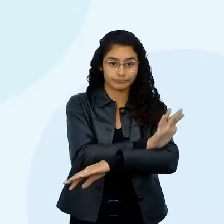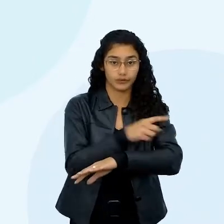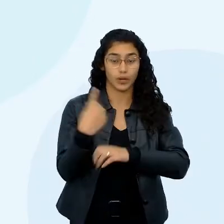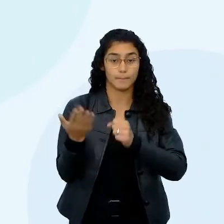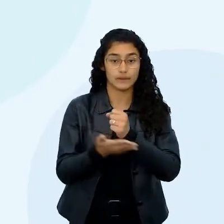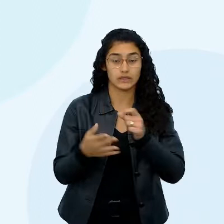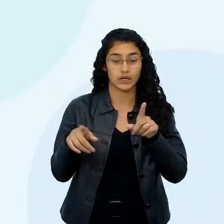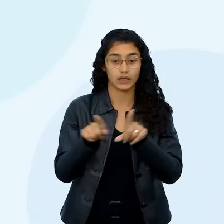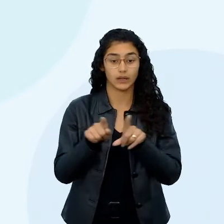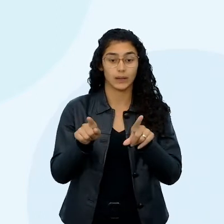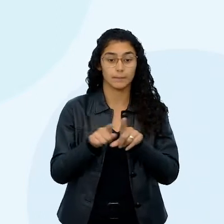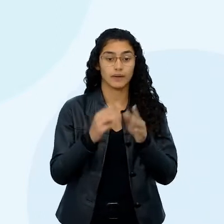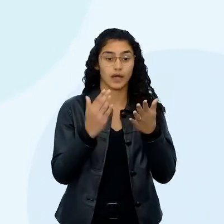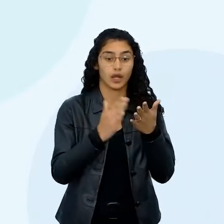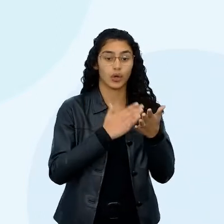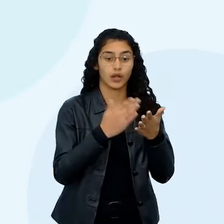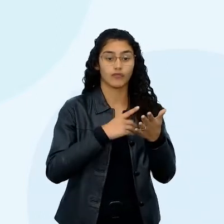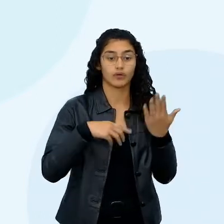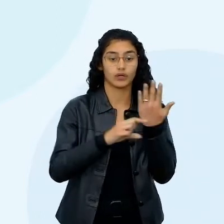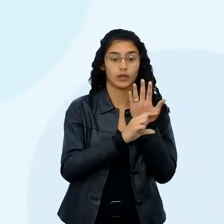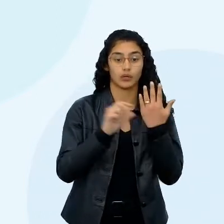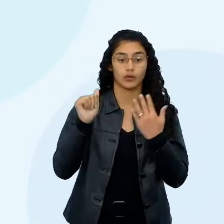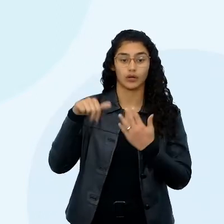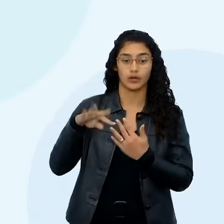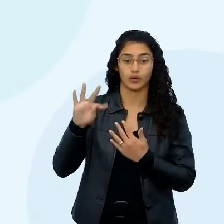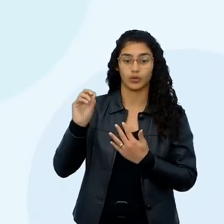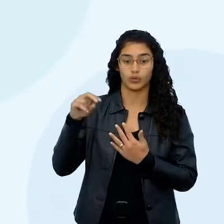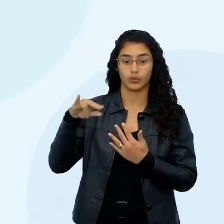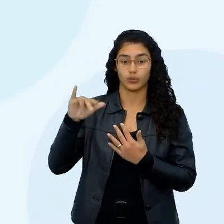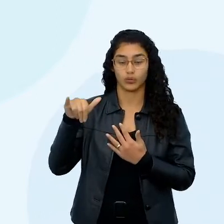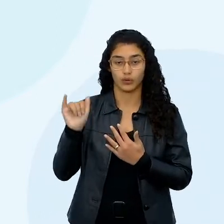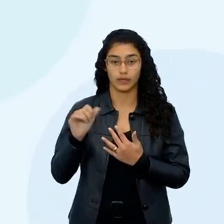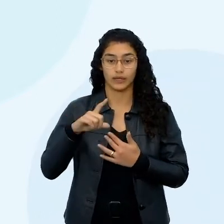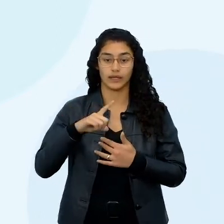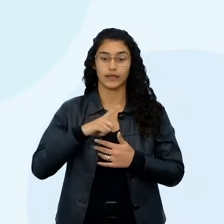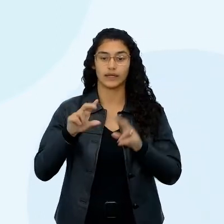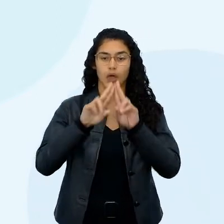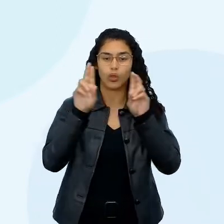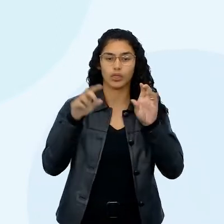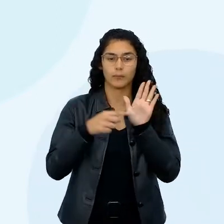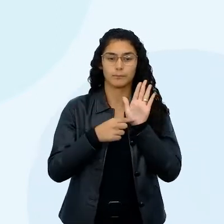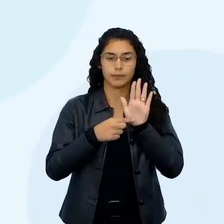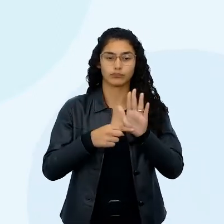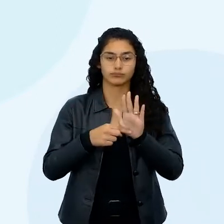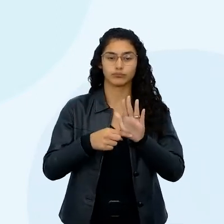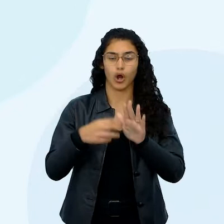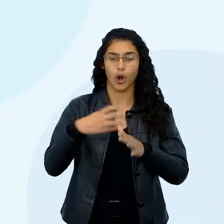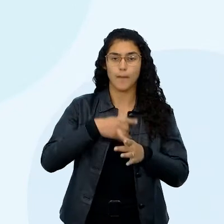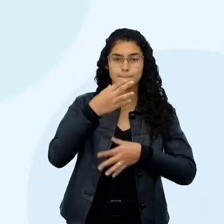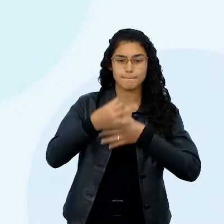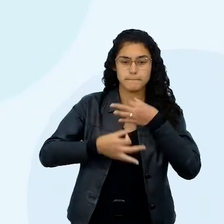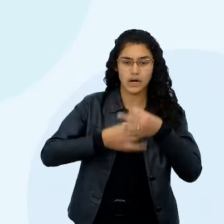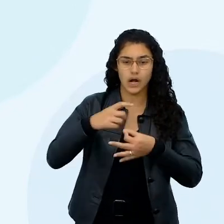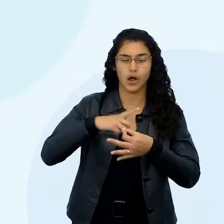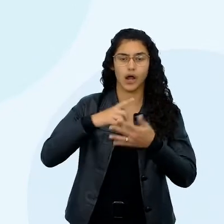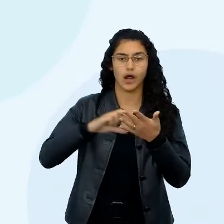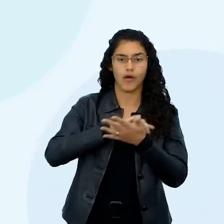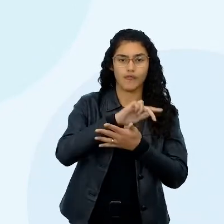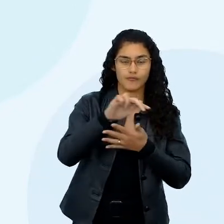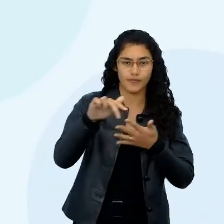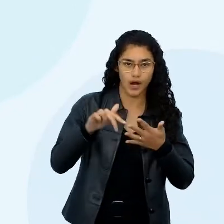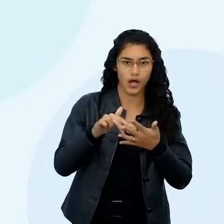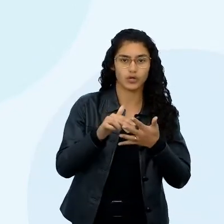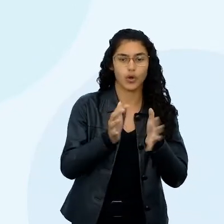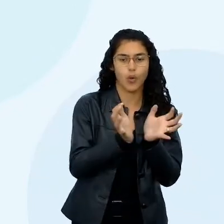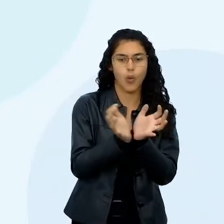baseando também no livro do Anthony Giddens, né? Para Anthony Giddens, o termo se refere a posturas e opiniões que indivíduos e